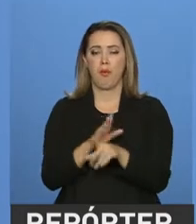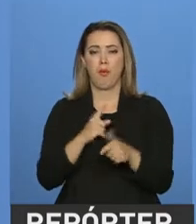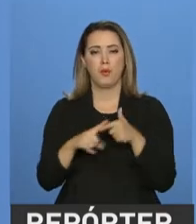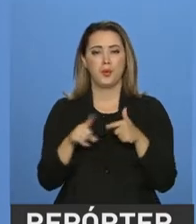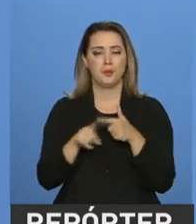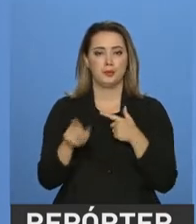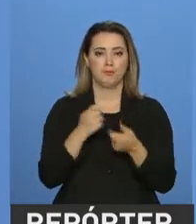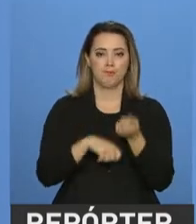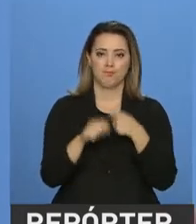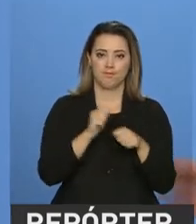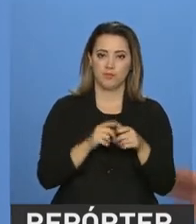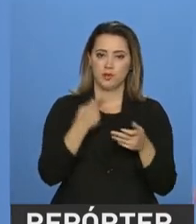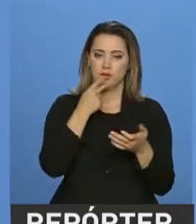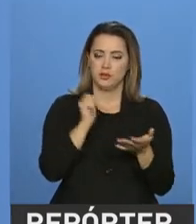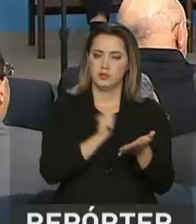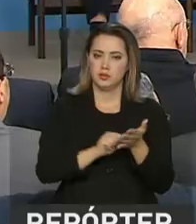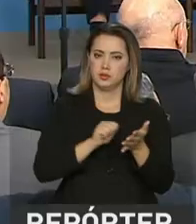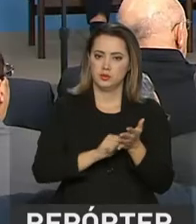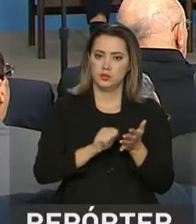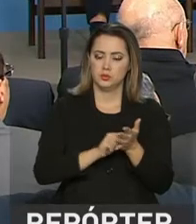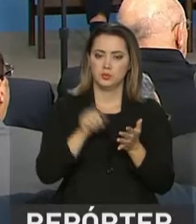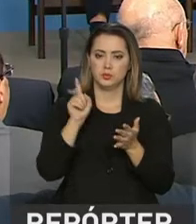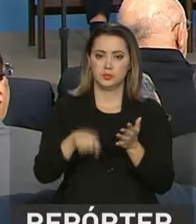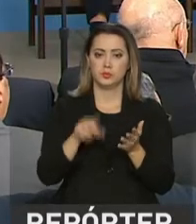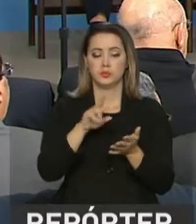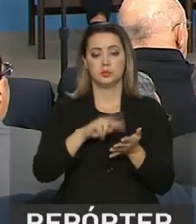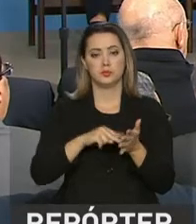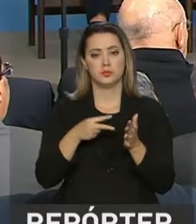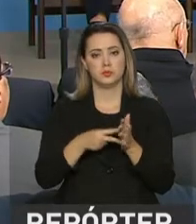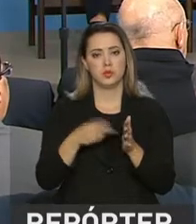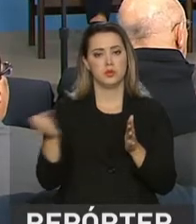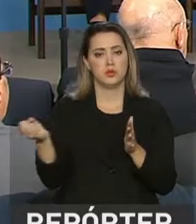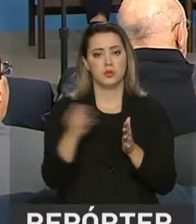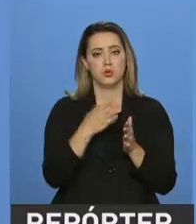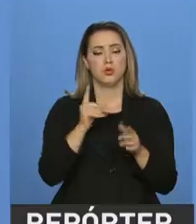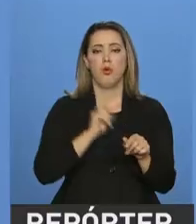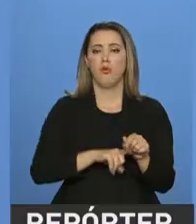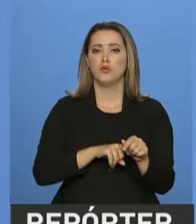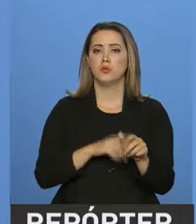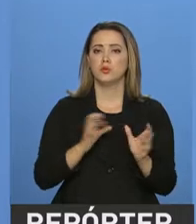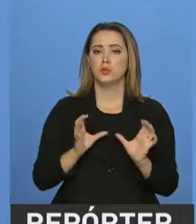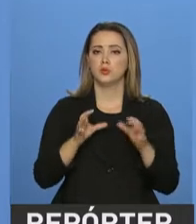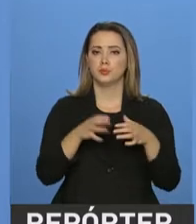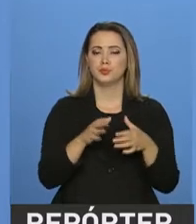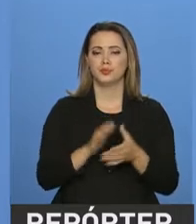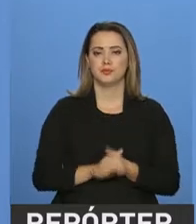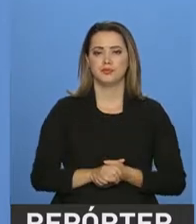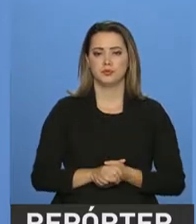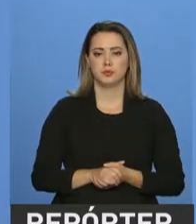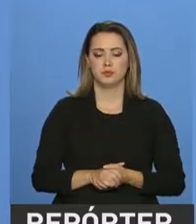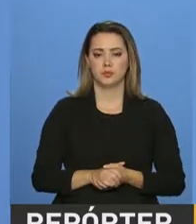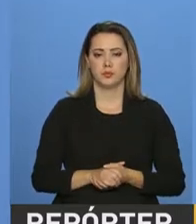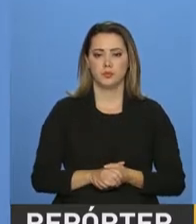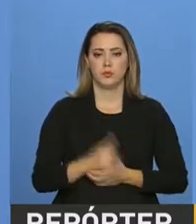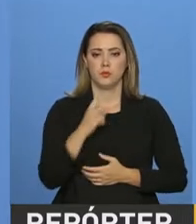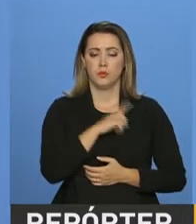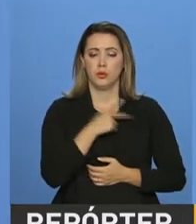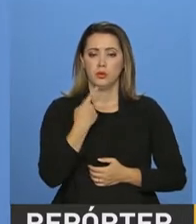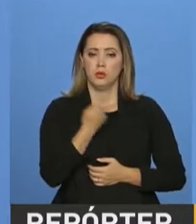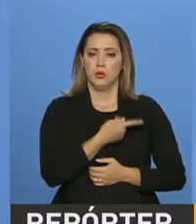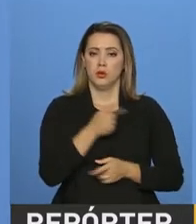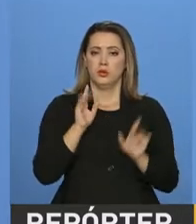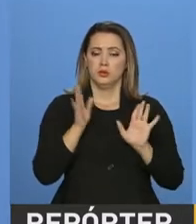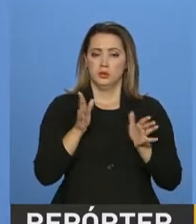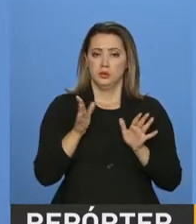que a assinatura dos novos contratos representa um marco para o setor estamos concluindo esse ato é a